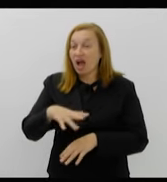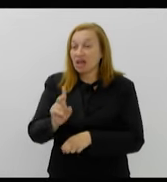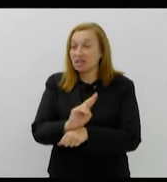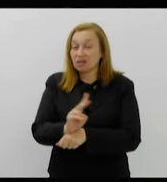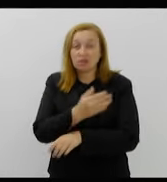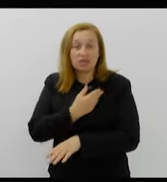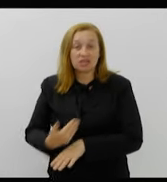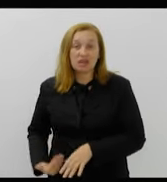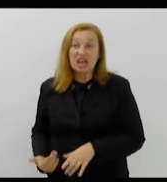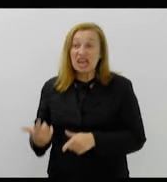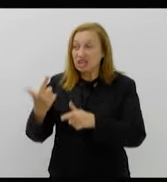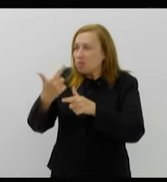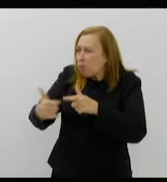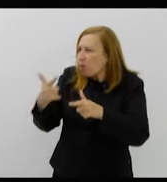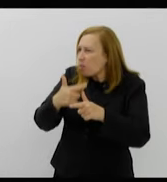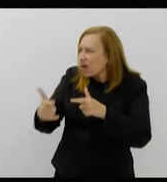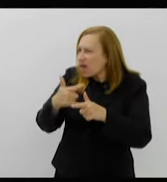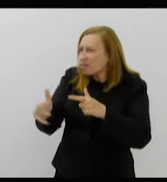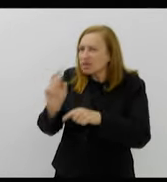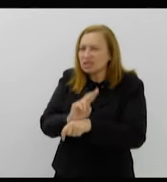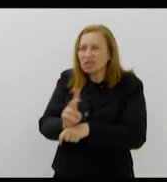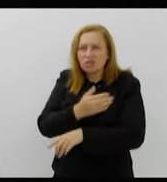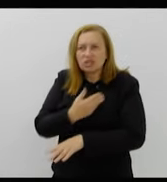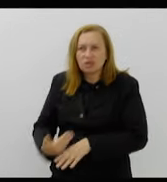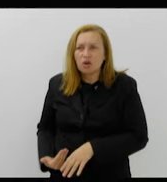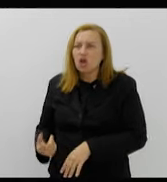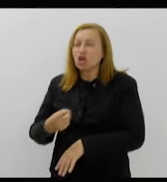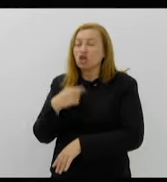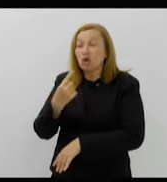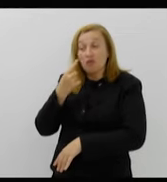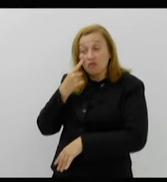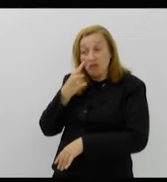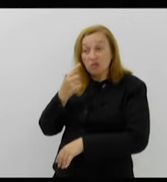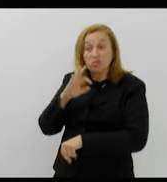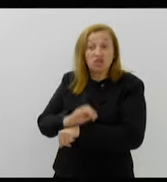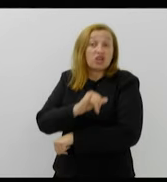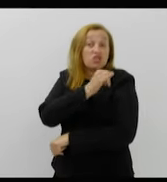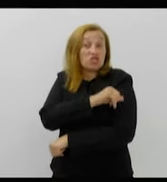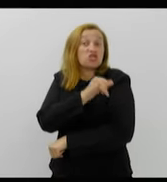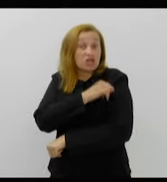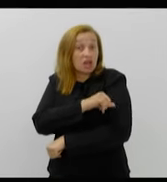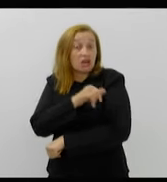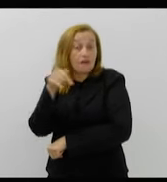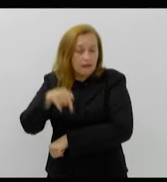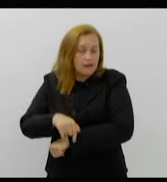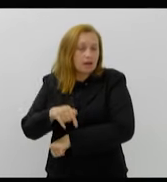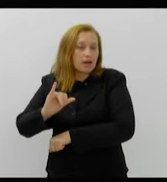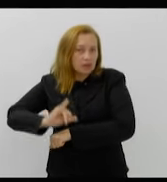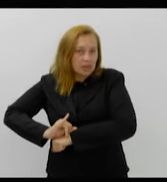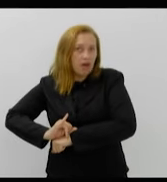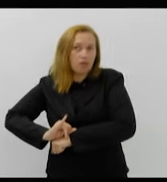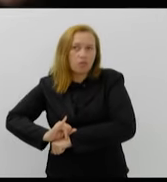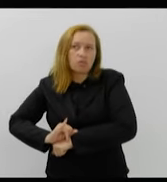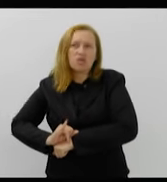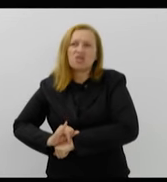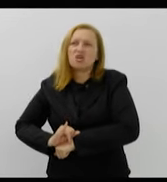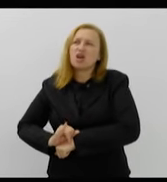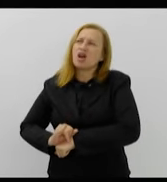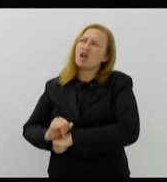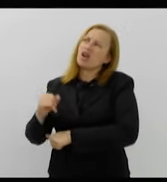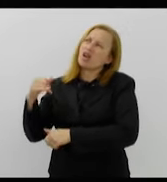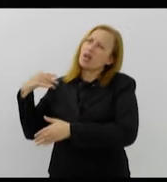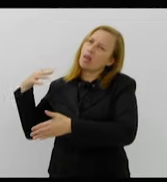de Segurança Pública o qual nós estamos enfrentando hoje no estado do Rio de Janeiro e aqui na capital ele vem de